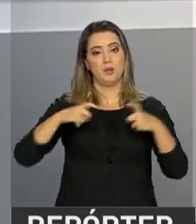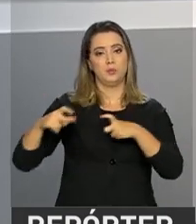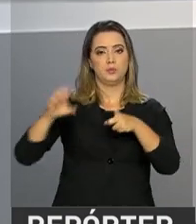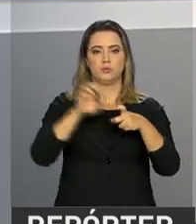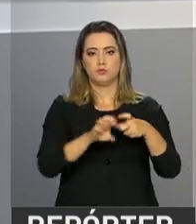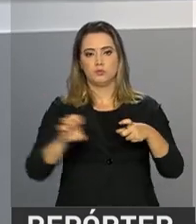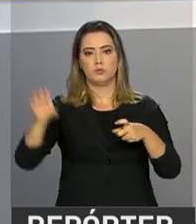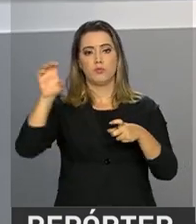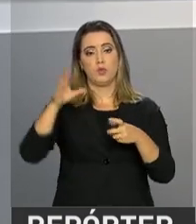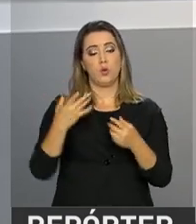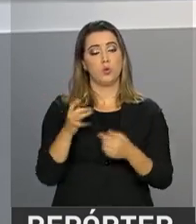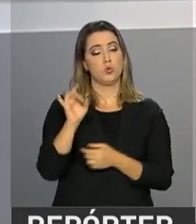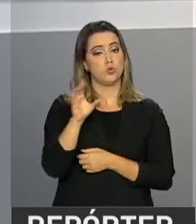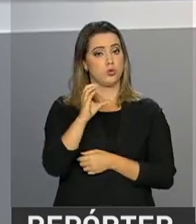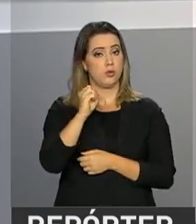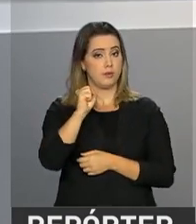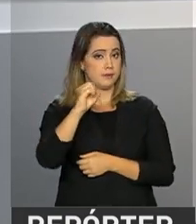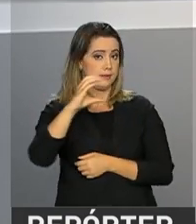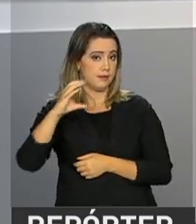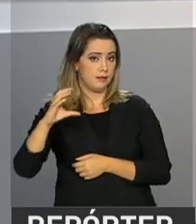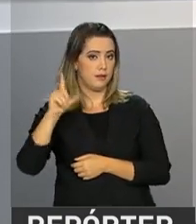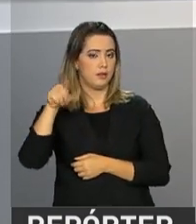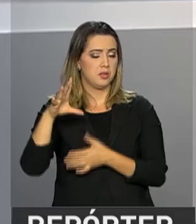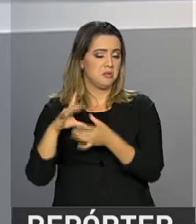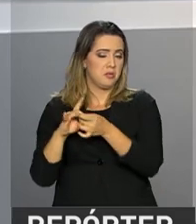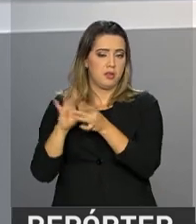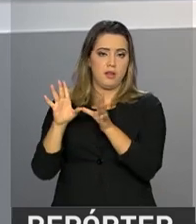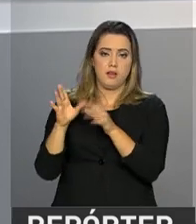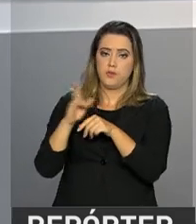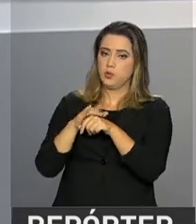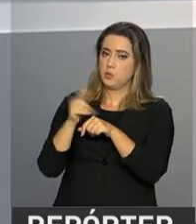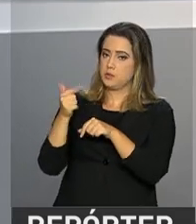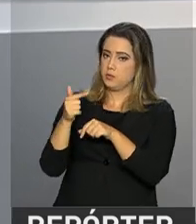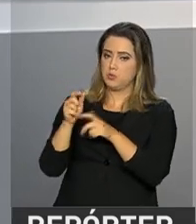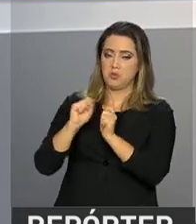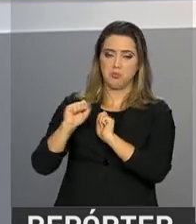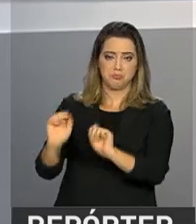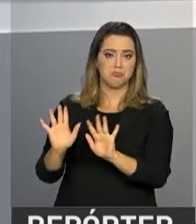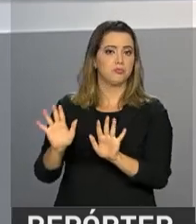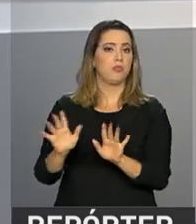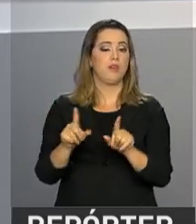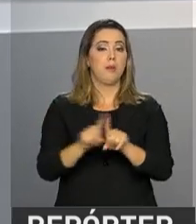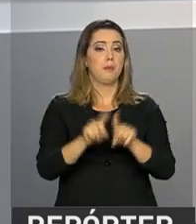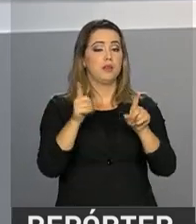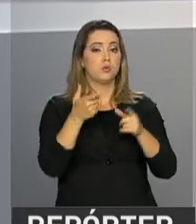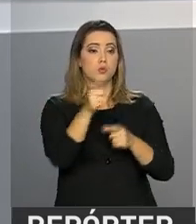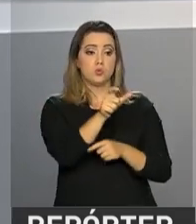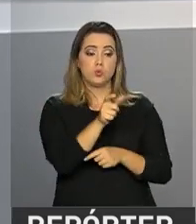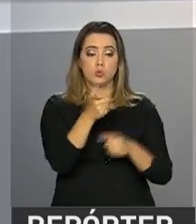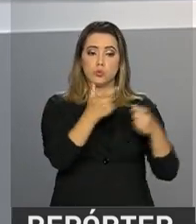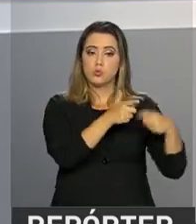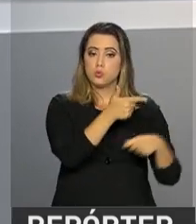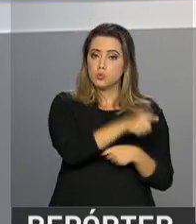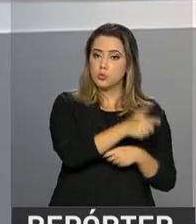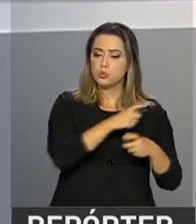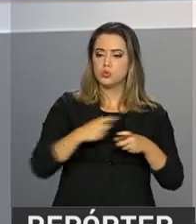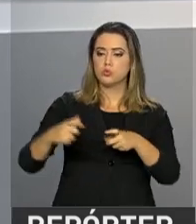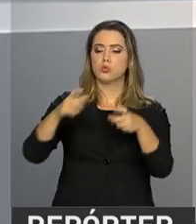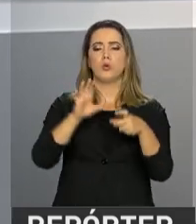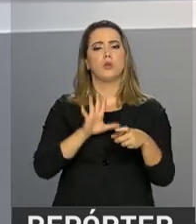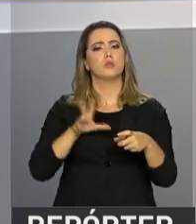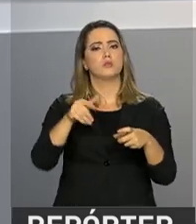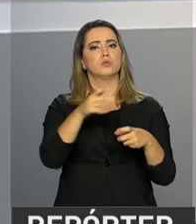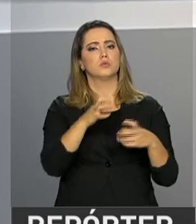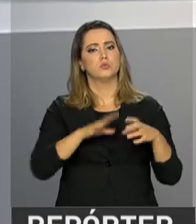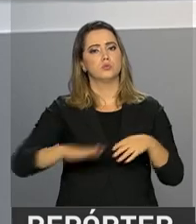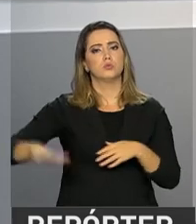exceto santa catarina que é livre da doença de acordo com o ministério da agricultura a imunização de bois vacas e